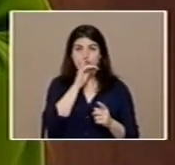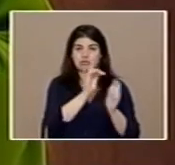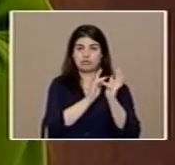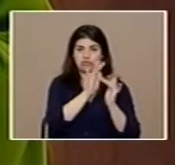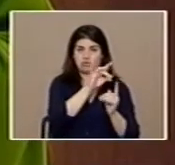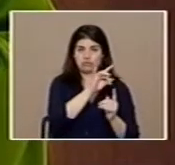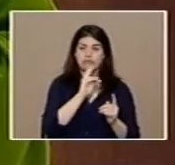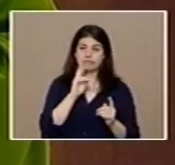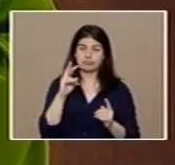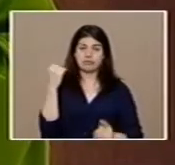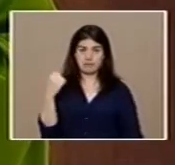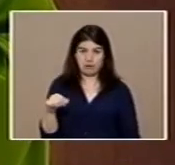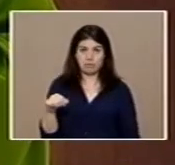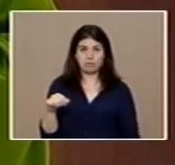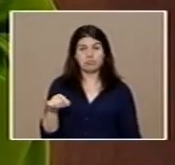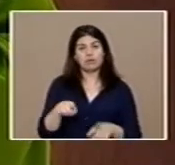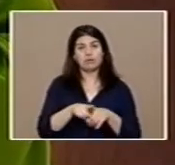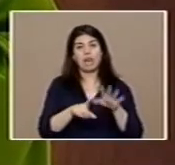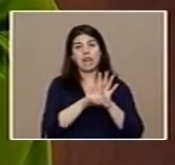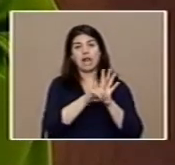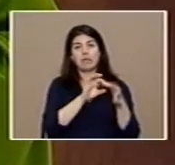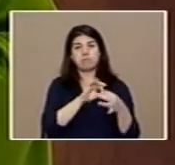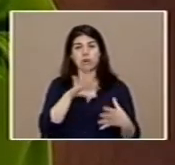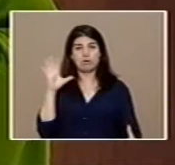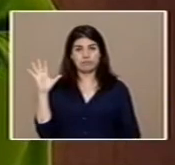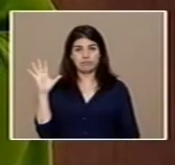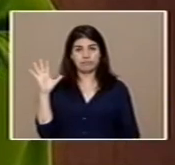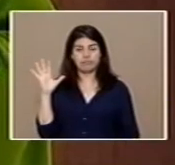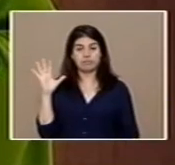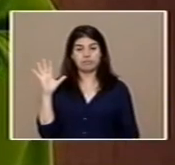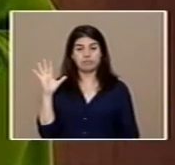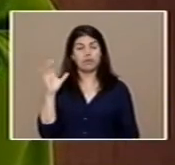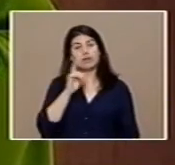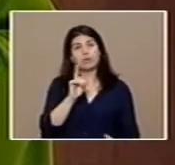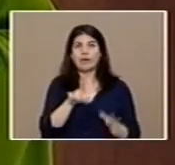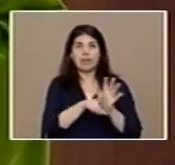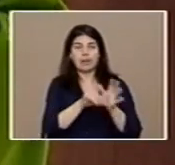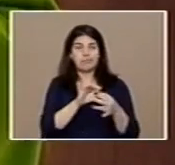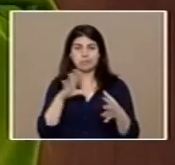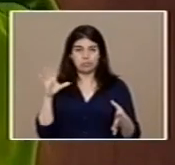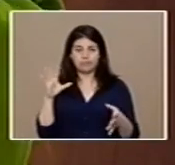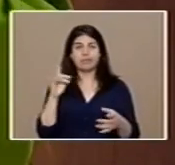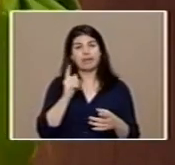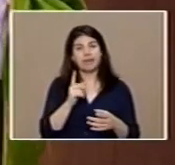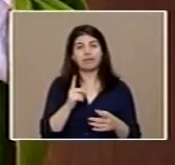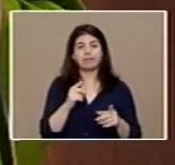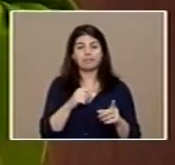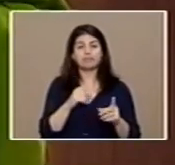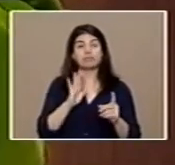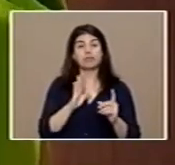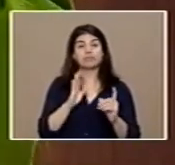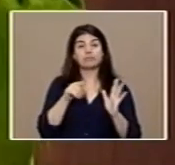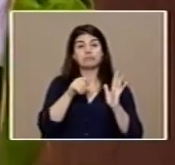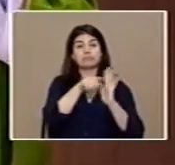não ia contra a lei e o pior não ia contra a lei EA contra aquilo que